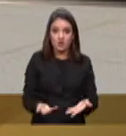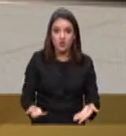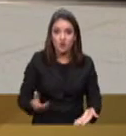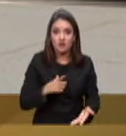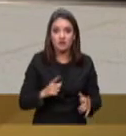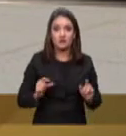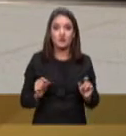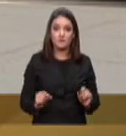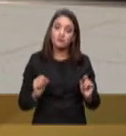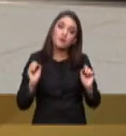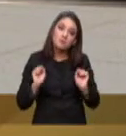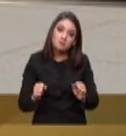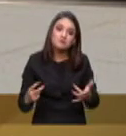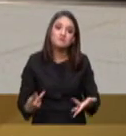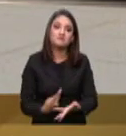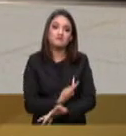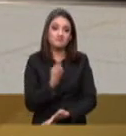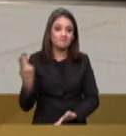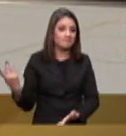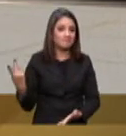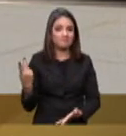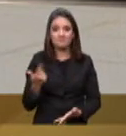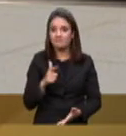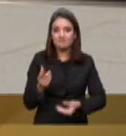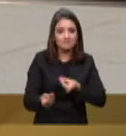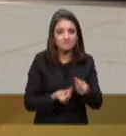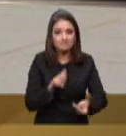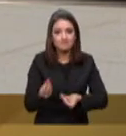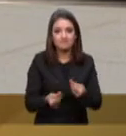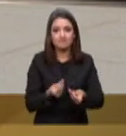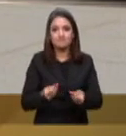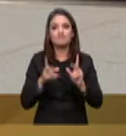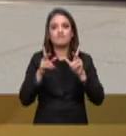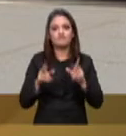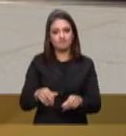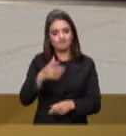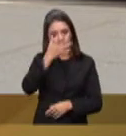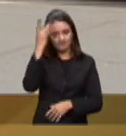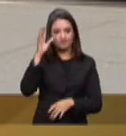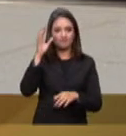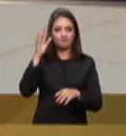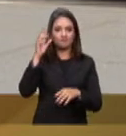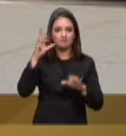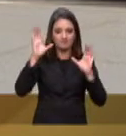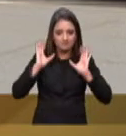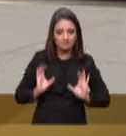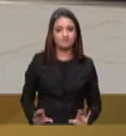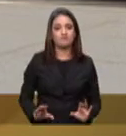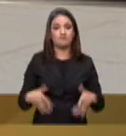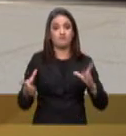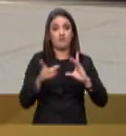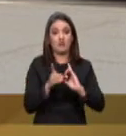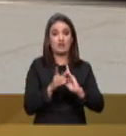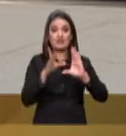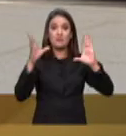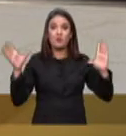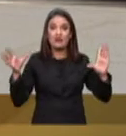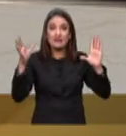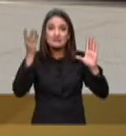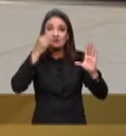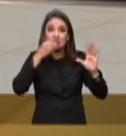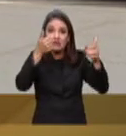mídia podem estar tornando-se incapazes como cidadãos e cidadãs. A democracia é